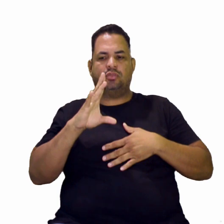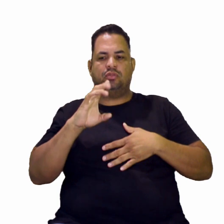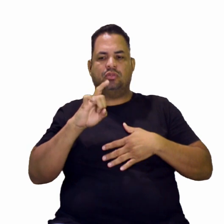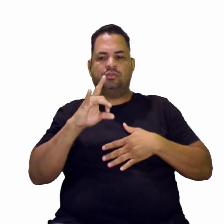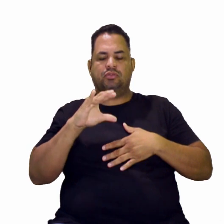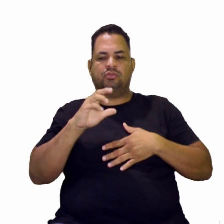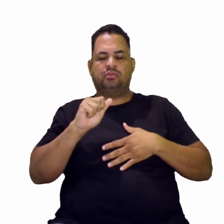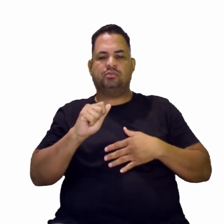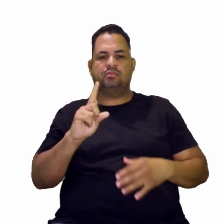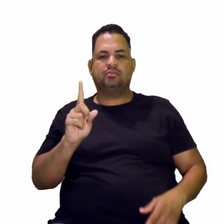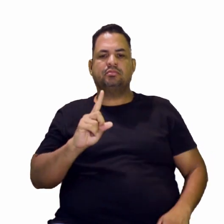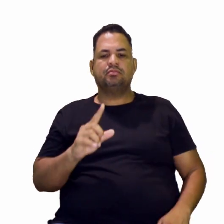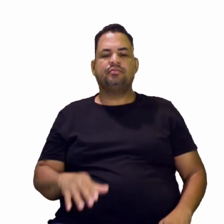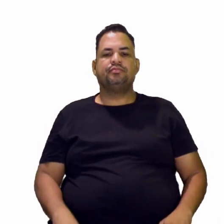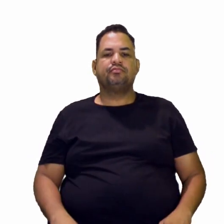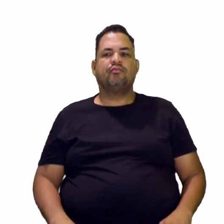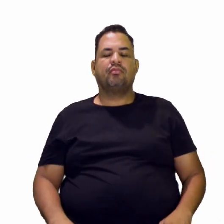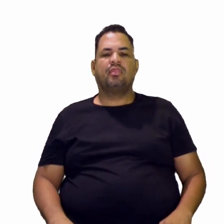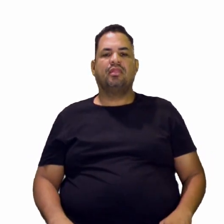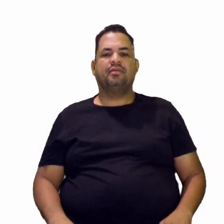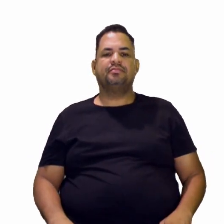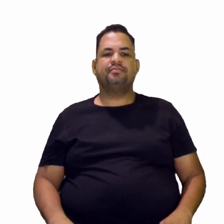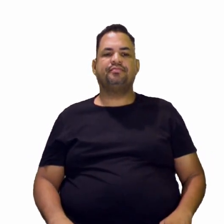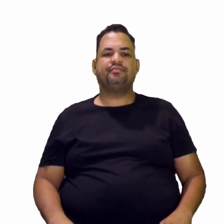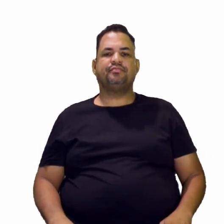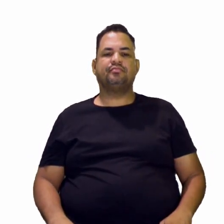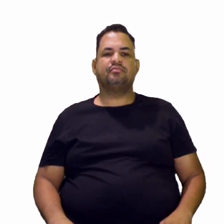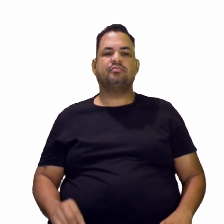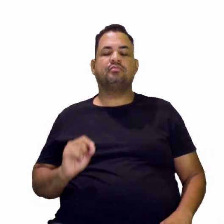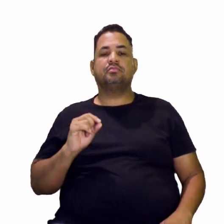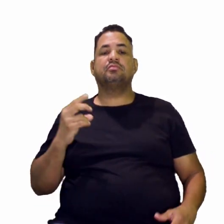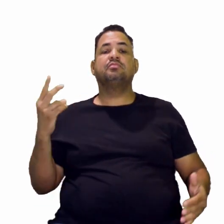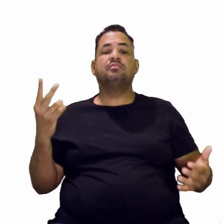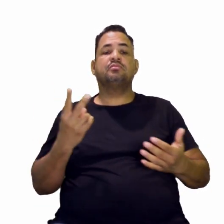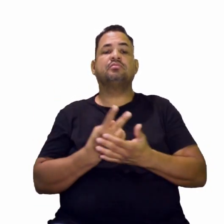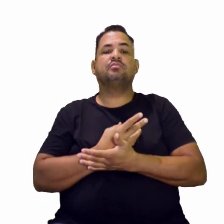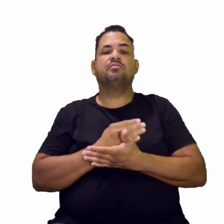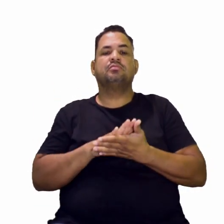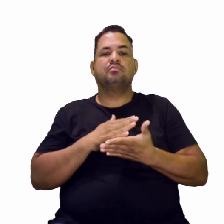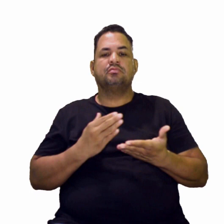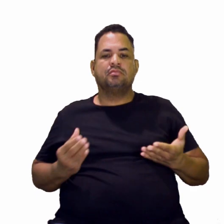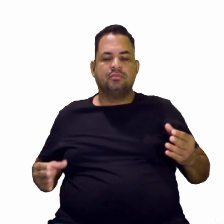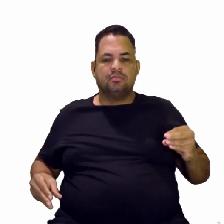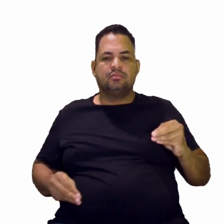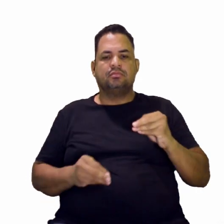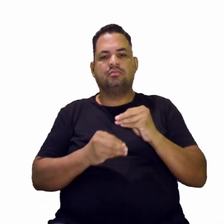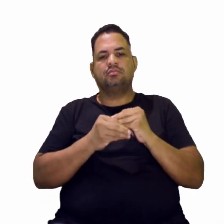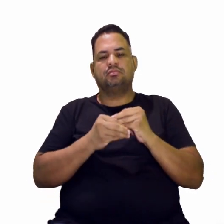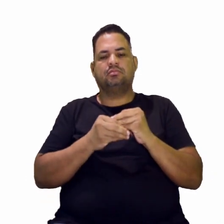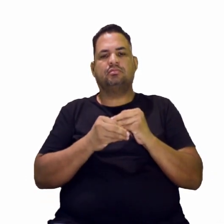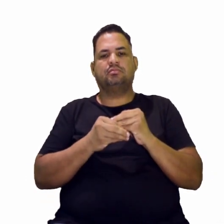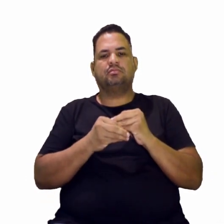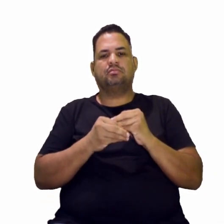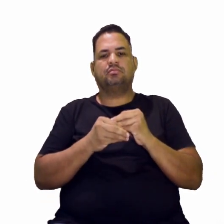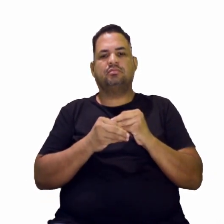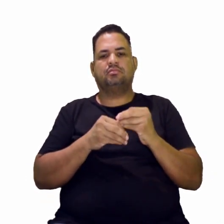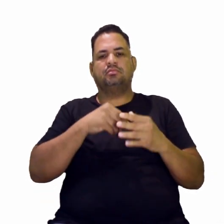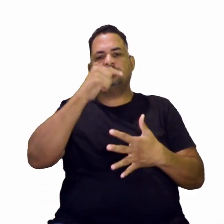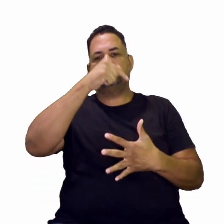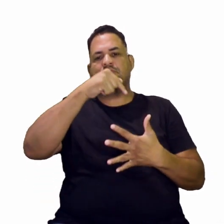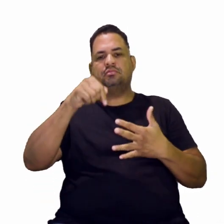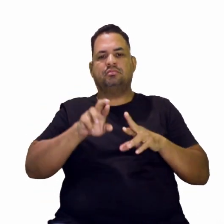Não. Aqui, pessoal, o que vai acontecer? Quando eles introduzem as